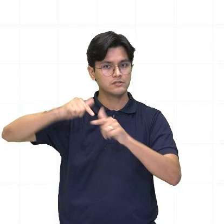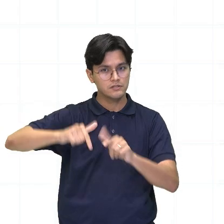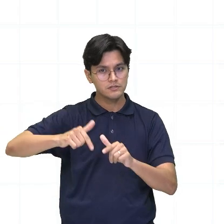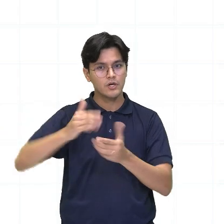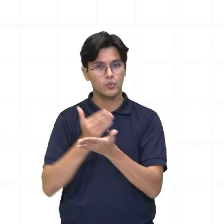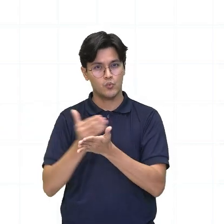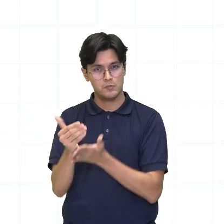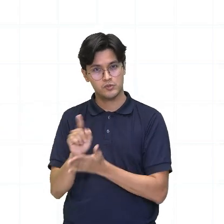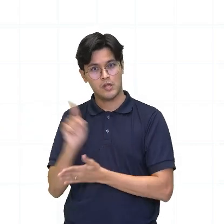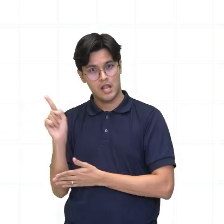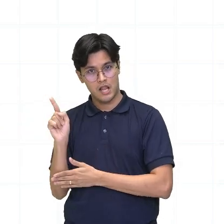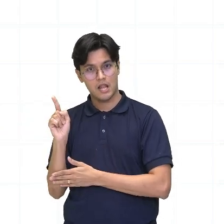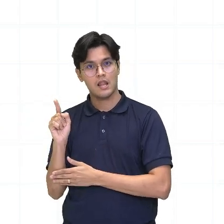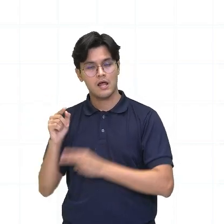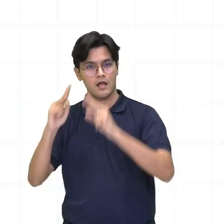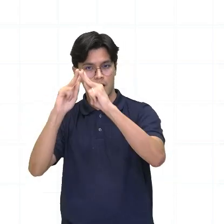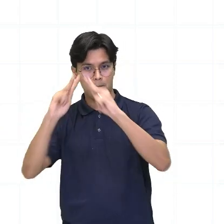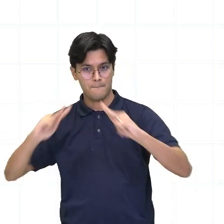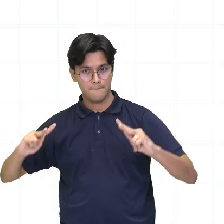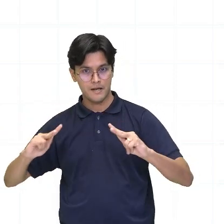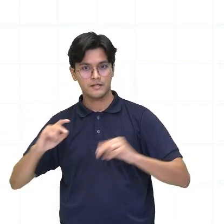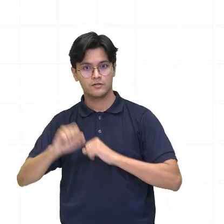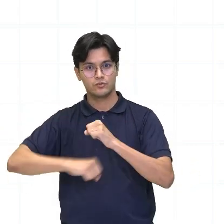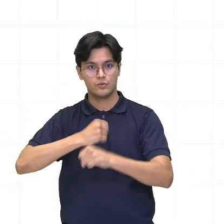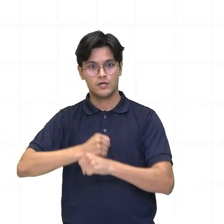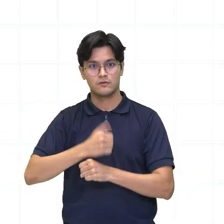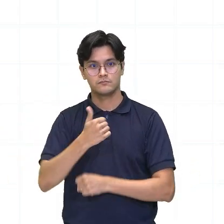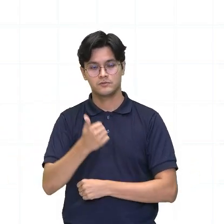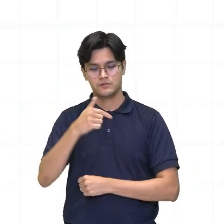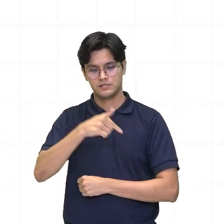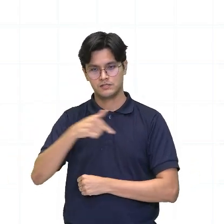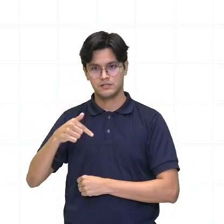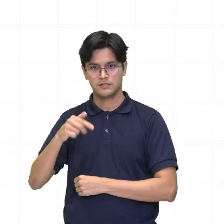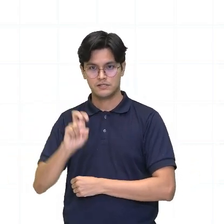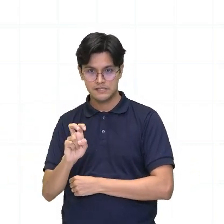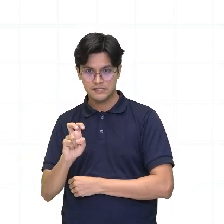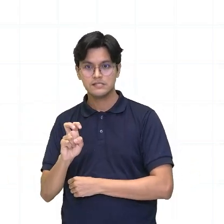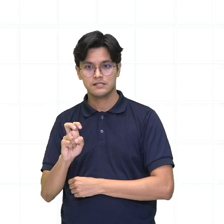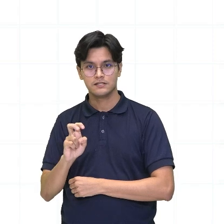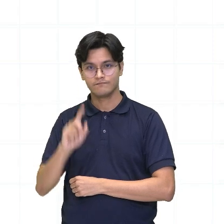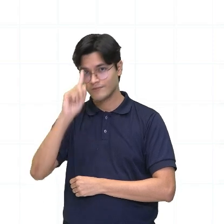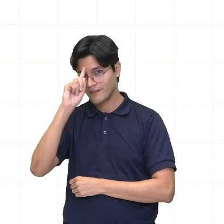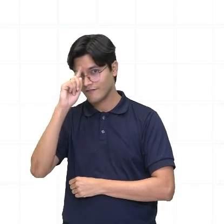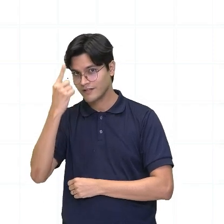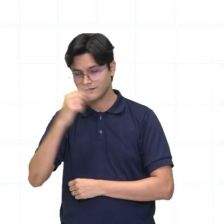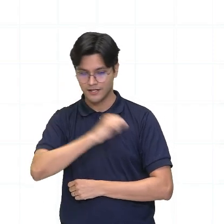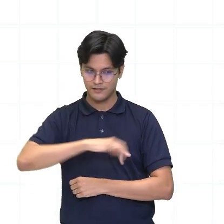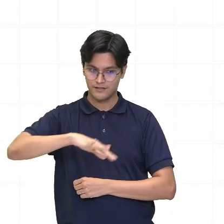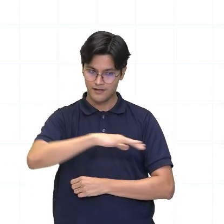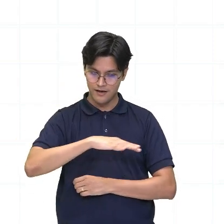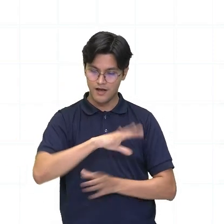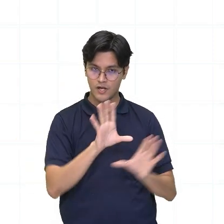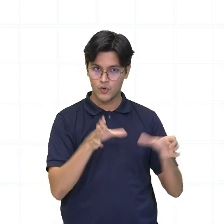1775, denominada como valsa vienense, inventada pela nobreza como diversão para as